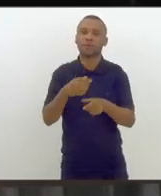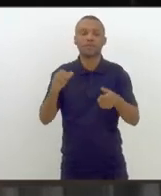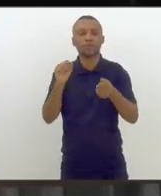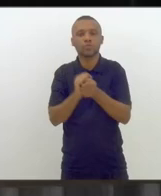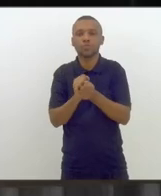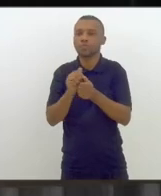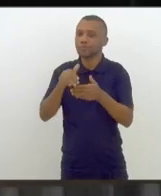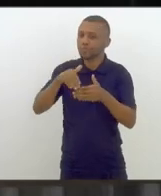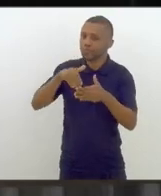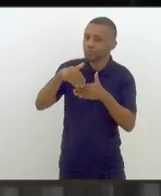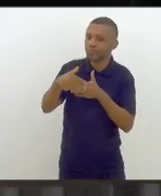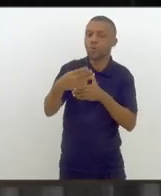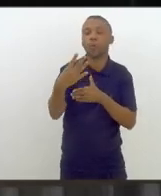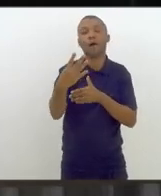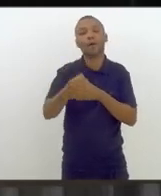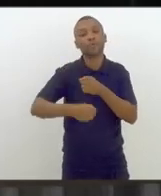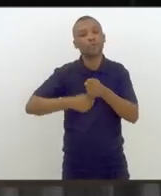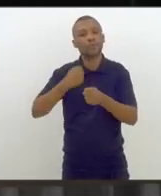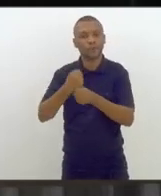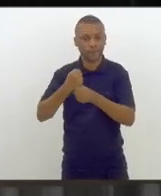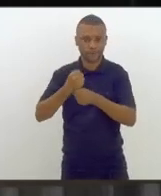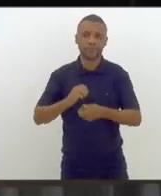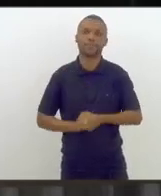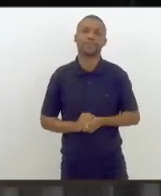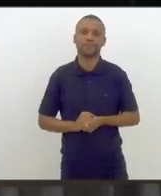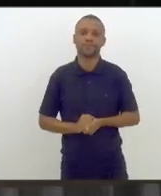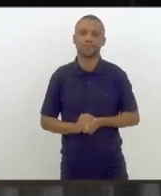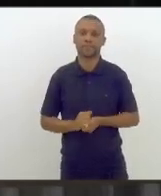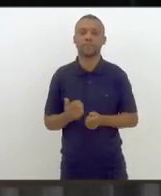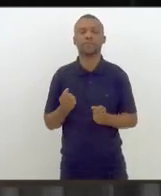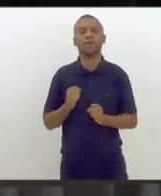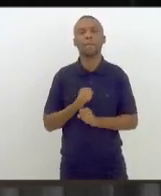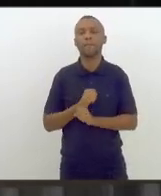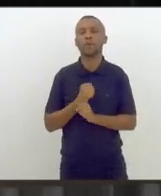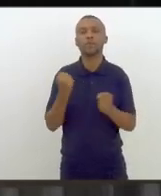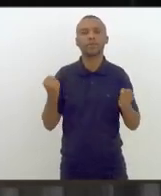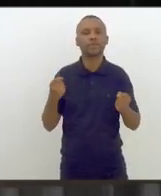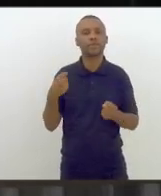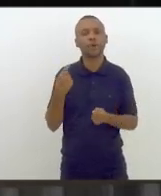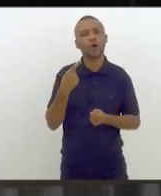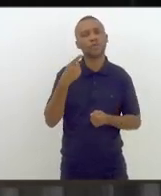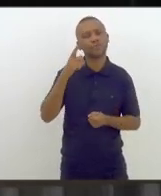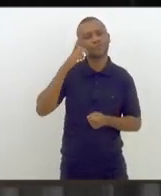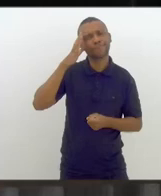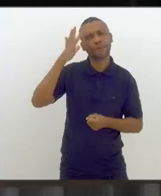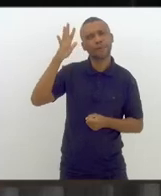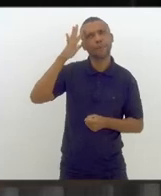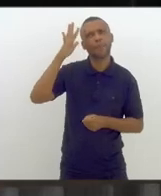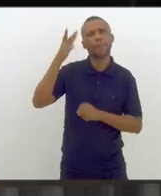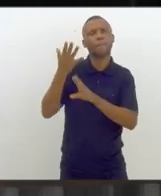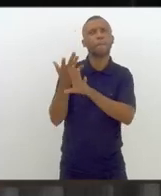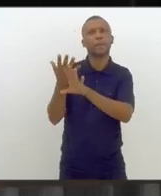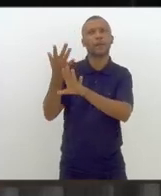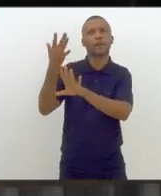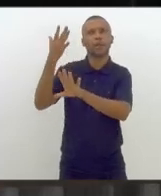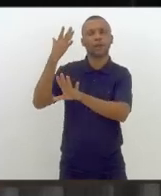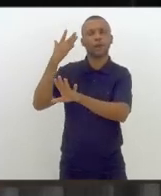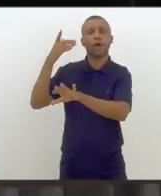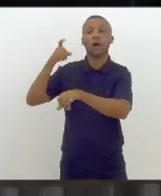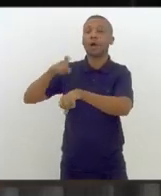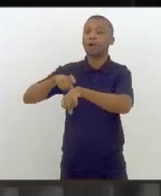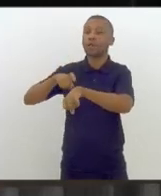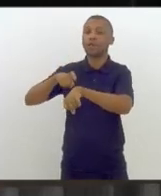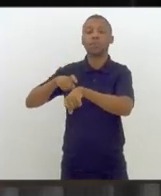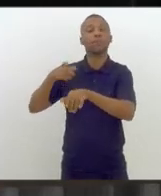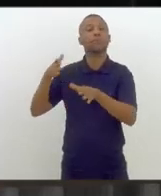mais 4 anos. E foi inevitável fazer uma retrospectiva no tempo, deputado Flávio Serafini,